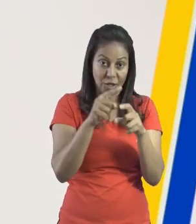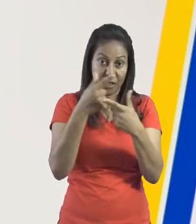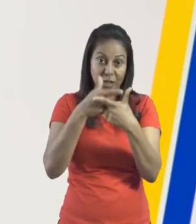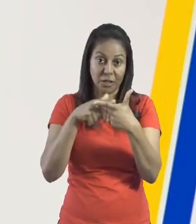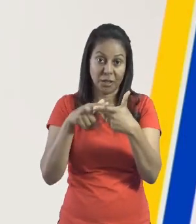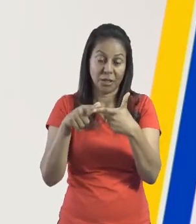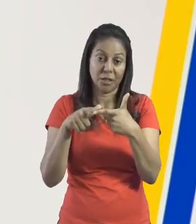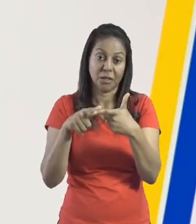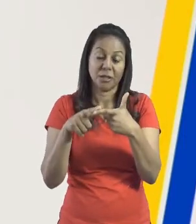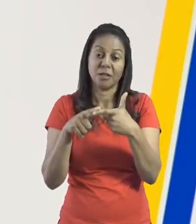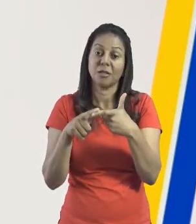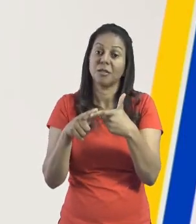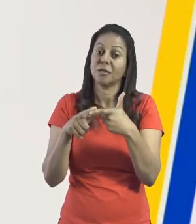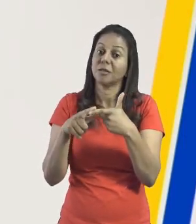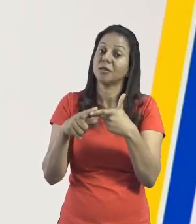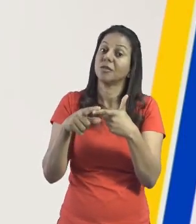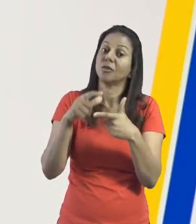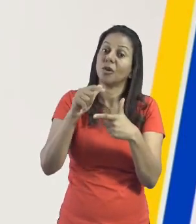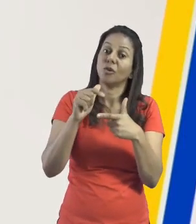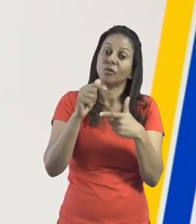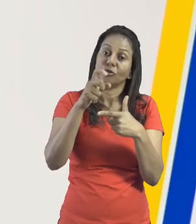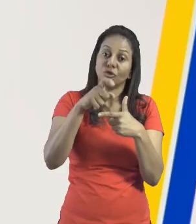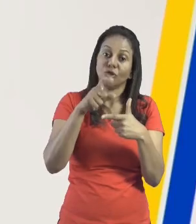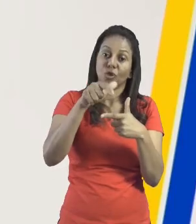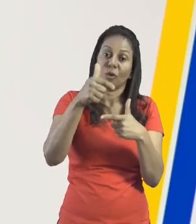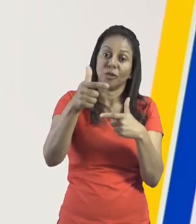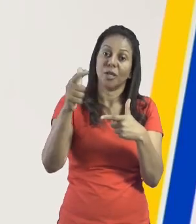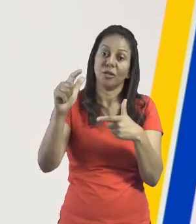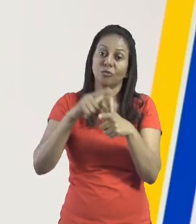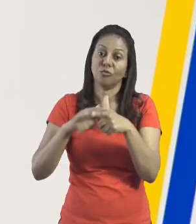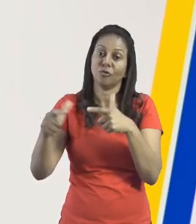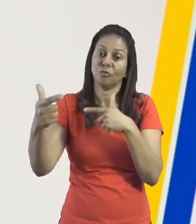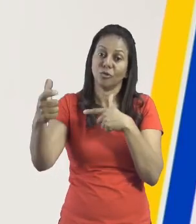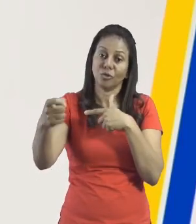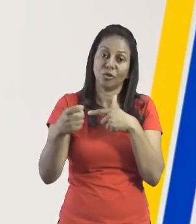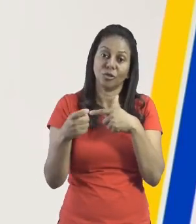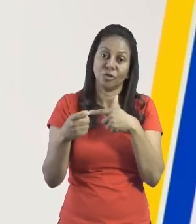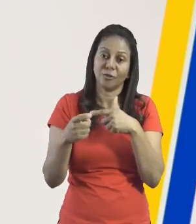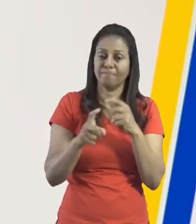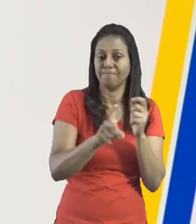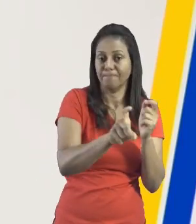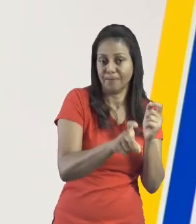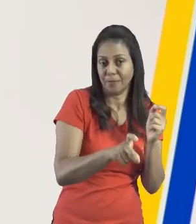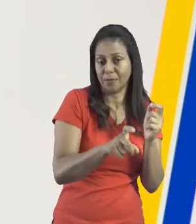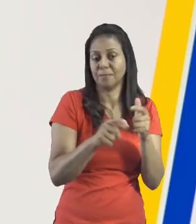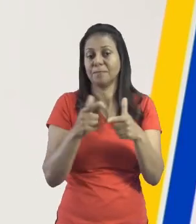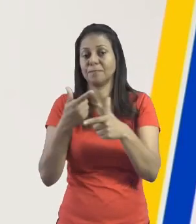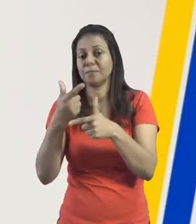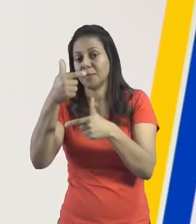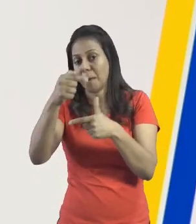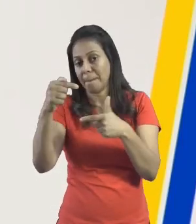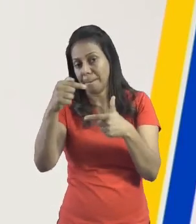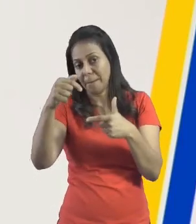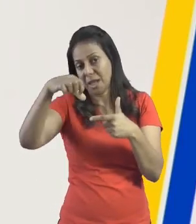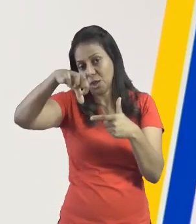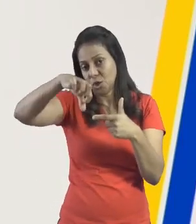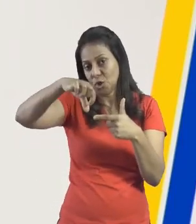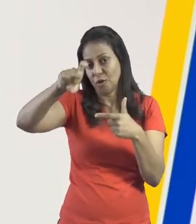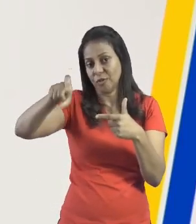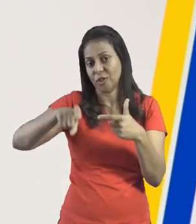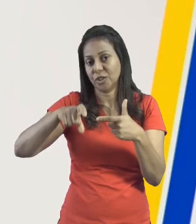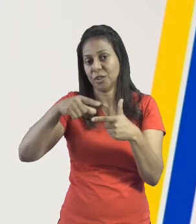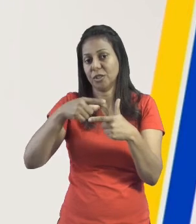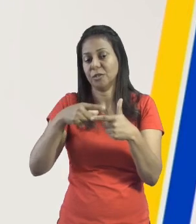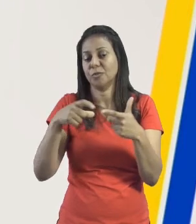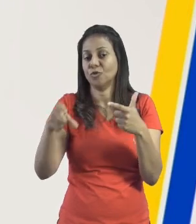x, que eu vou obter apenas o x, e vou dividir menos 9x por x, que